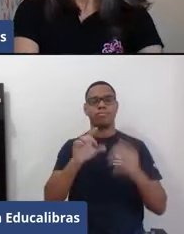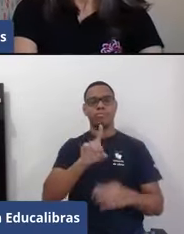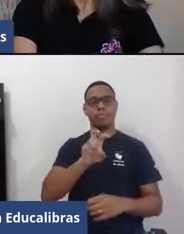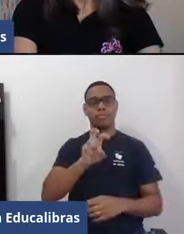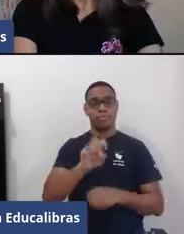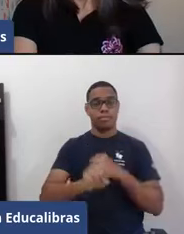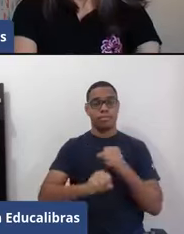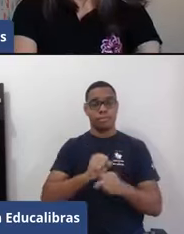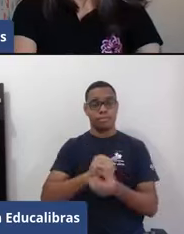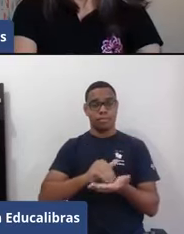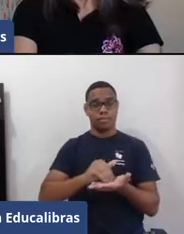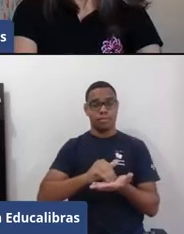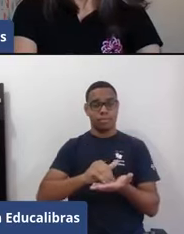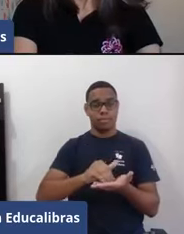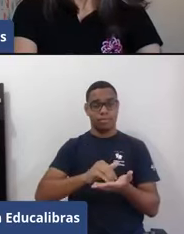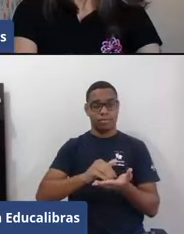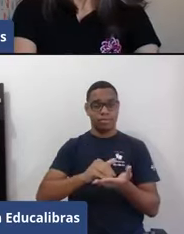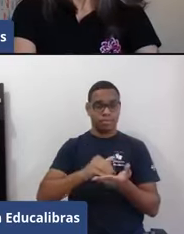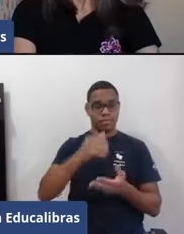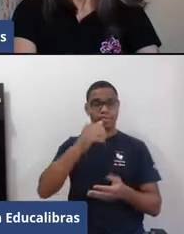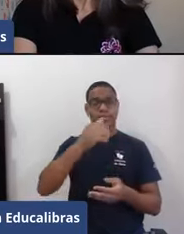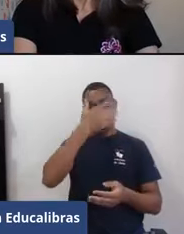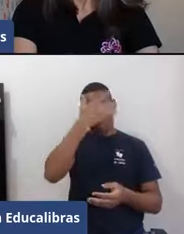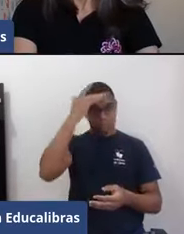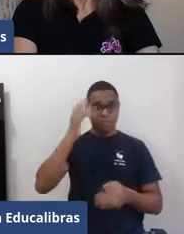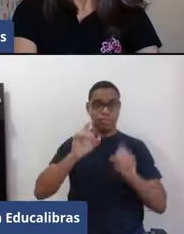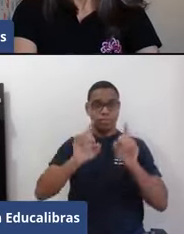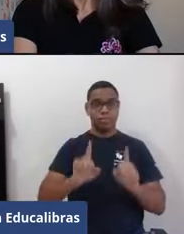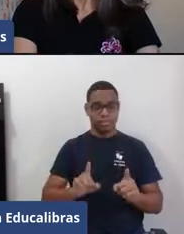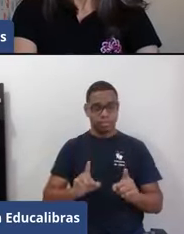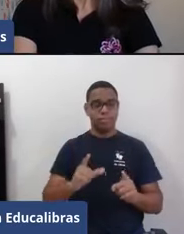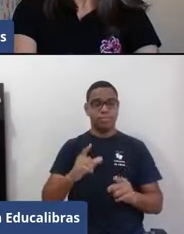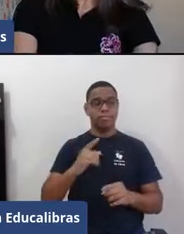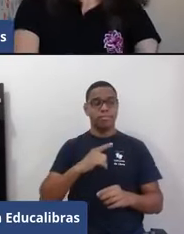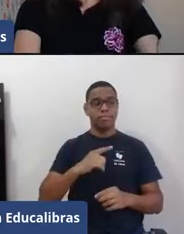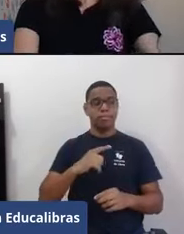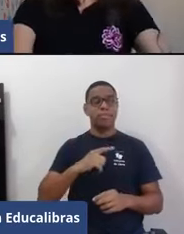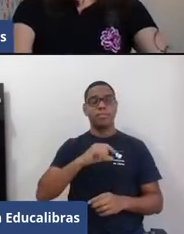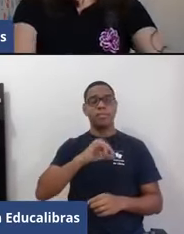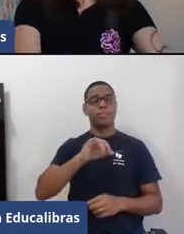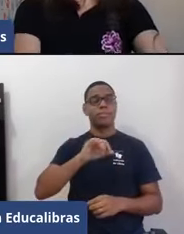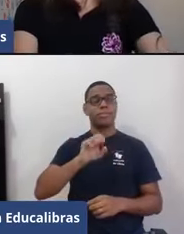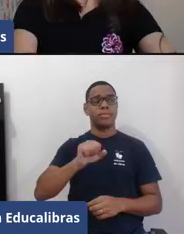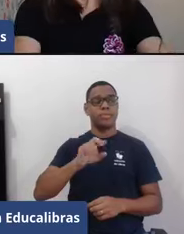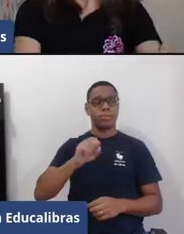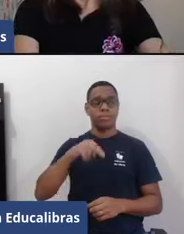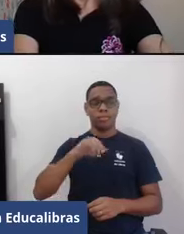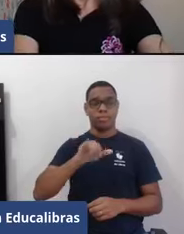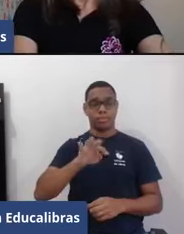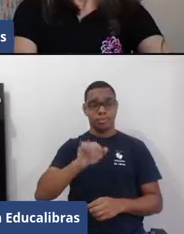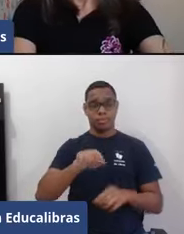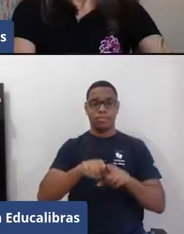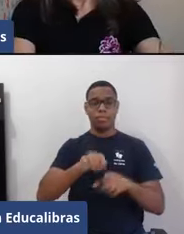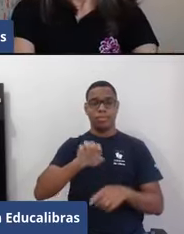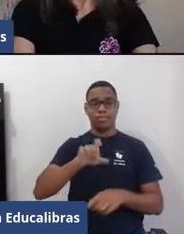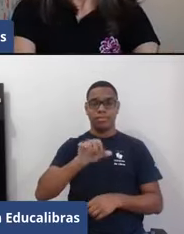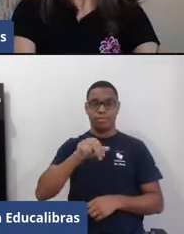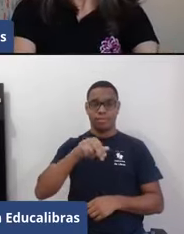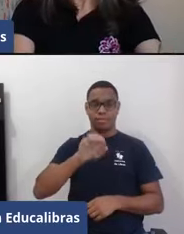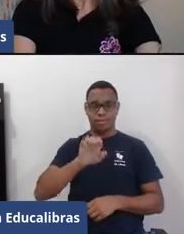Municipal da Pessoa com Deficiência, com as nossas queridas Gersonita e Eliane. Oi, bom